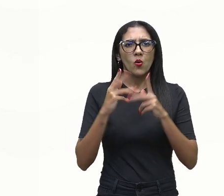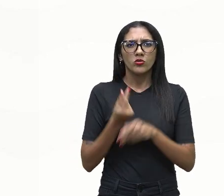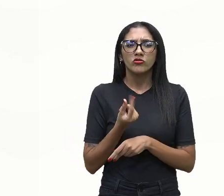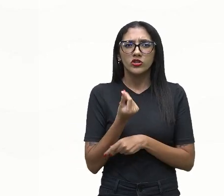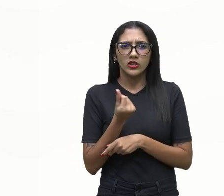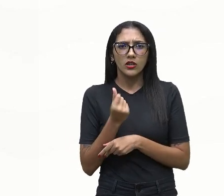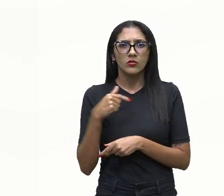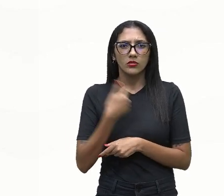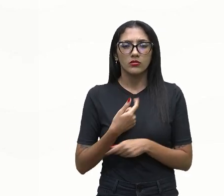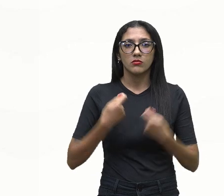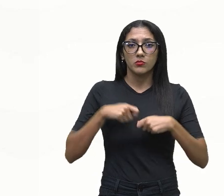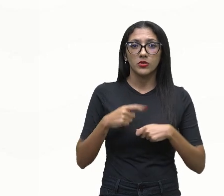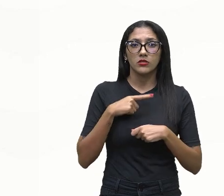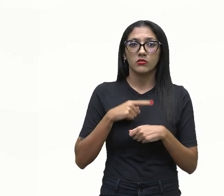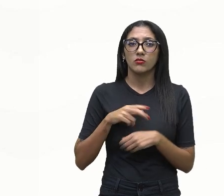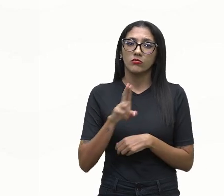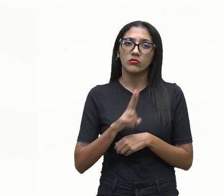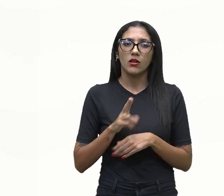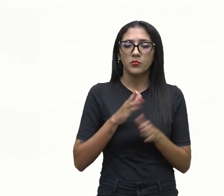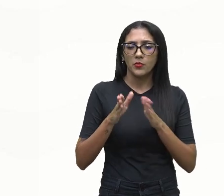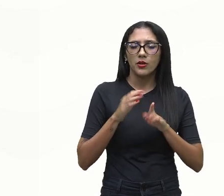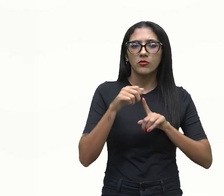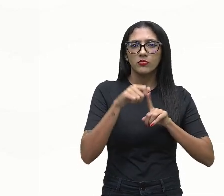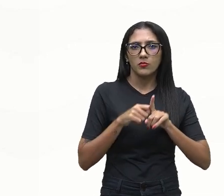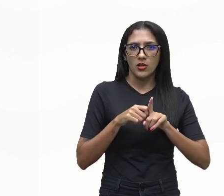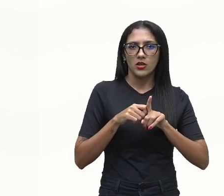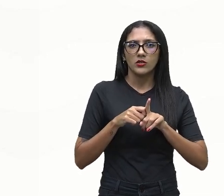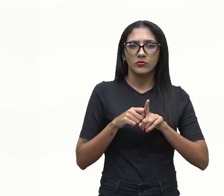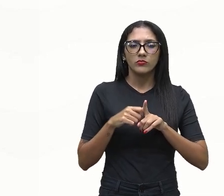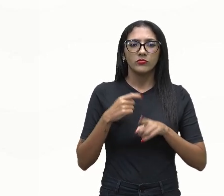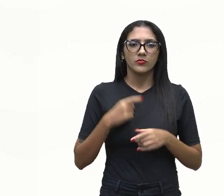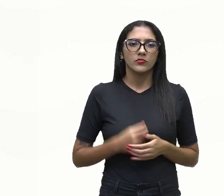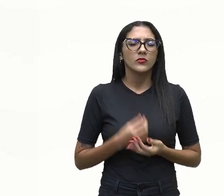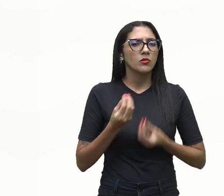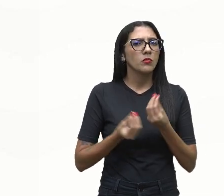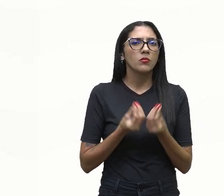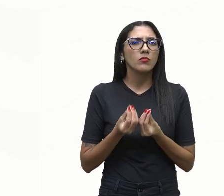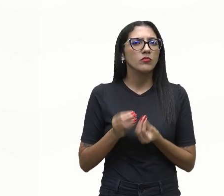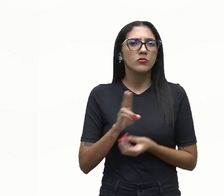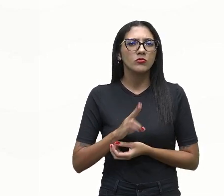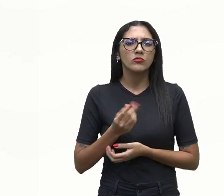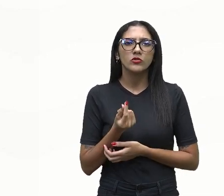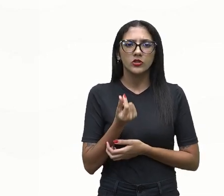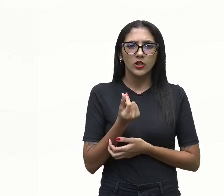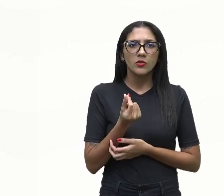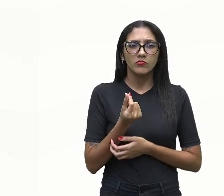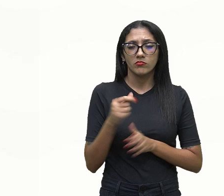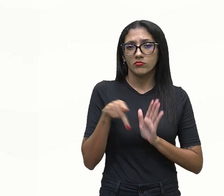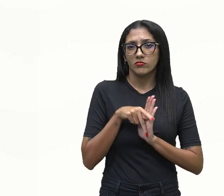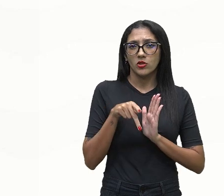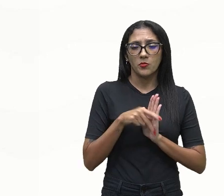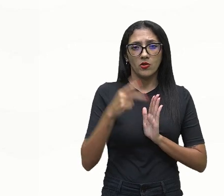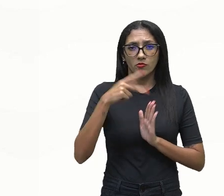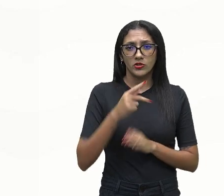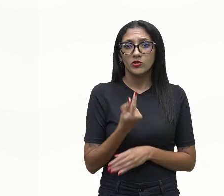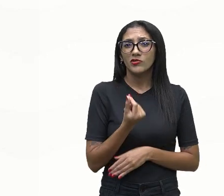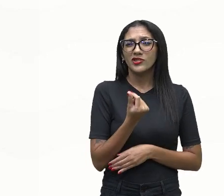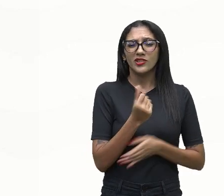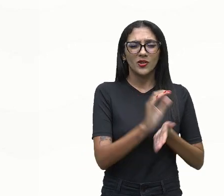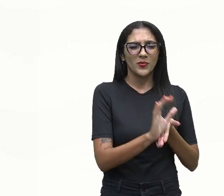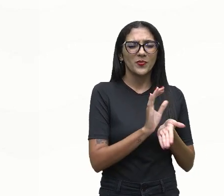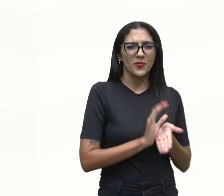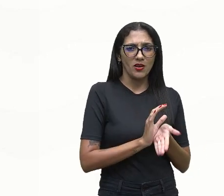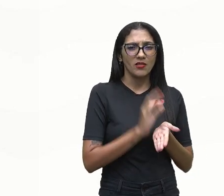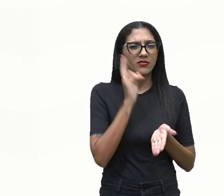tem aí no seu mês. E você vai usar o que para pagar esses gastos? A sua receita, que é tudo que você recebeu,